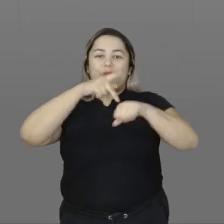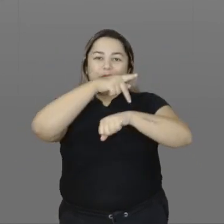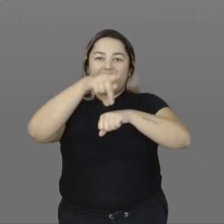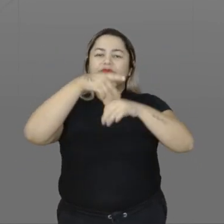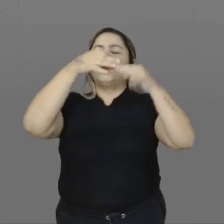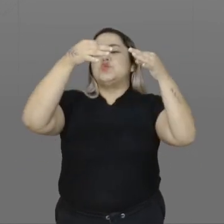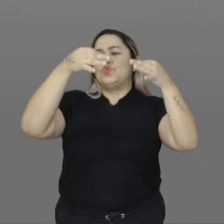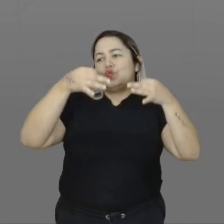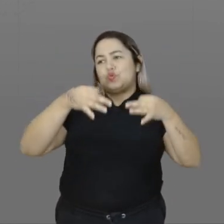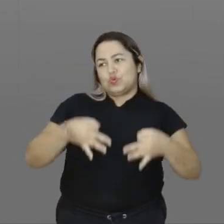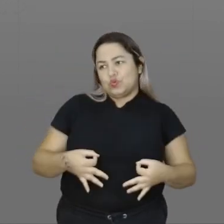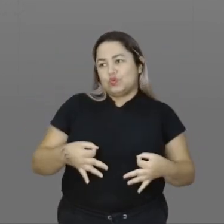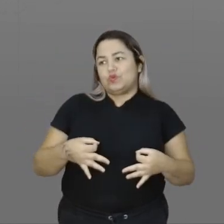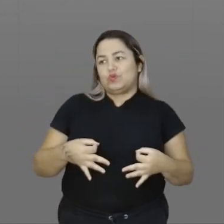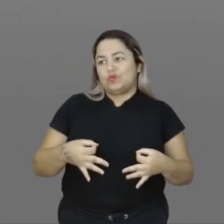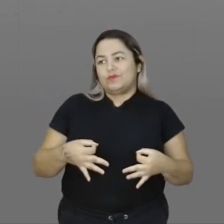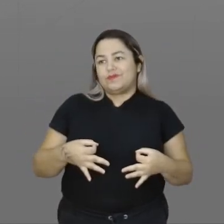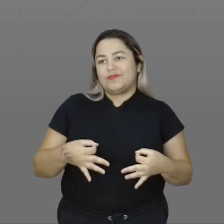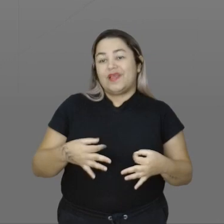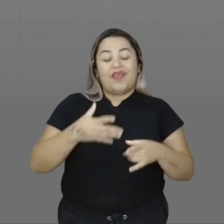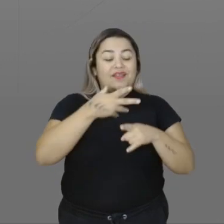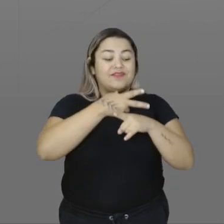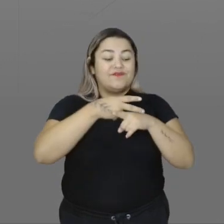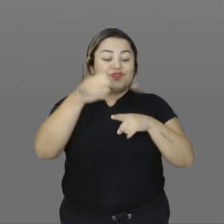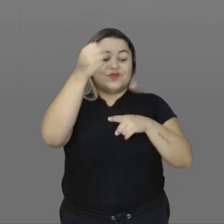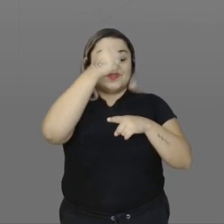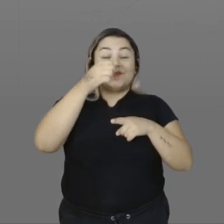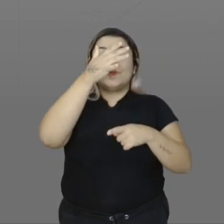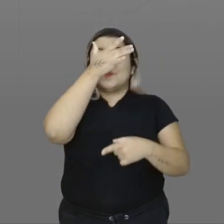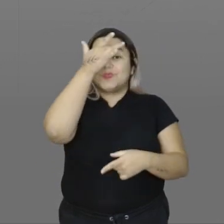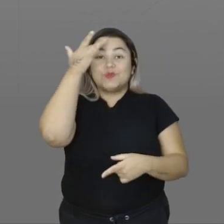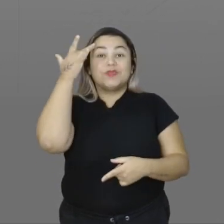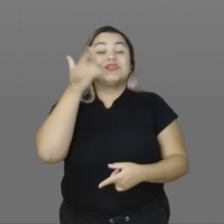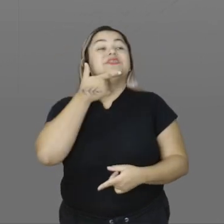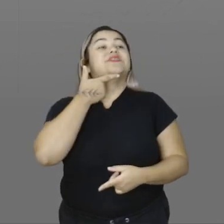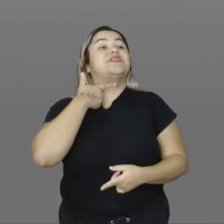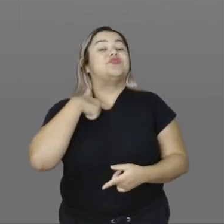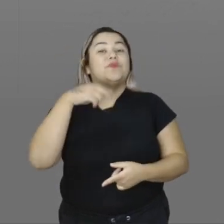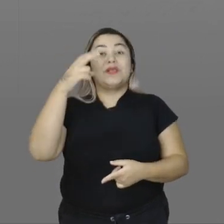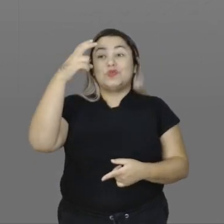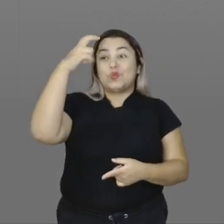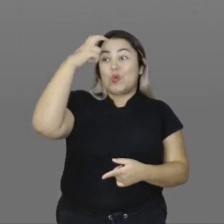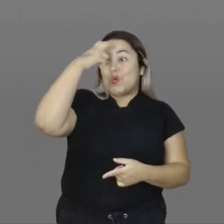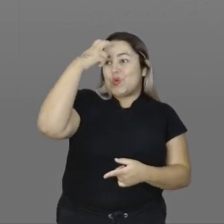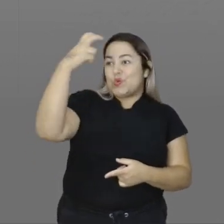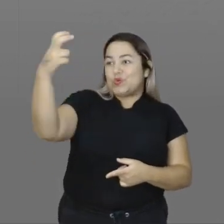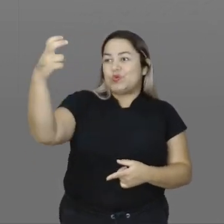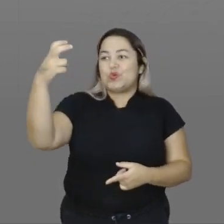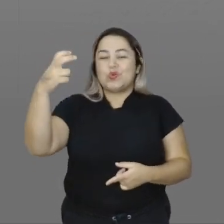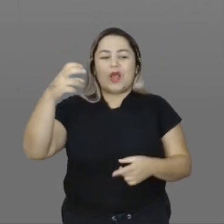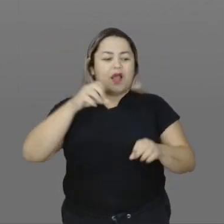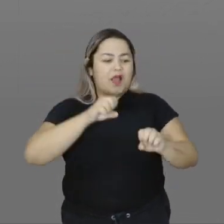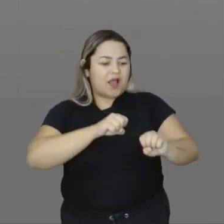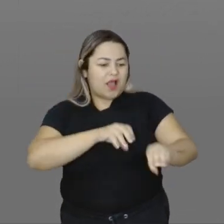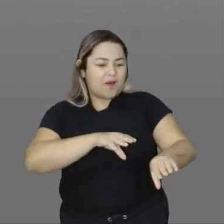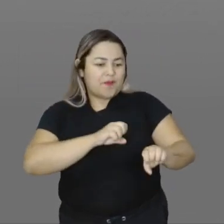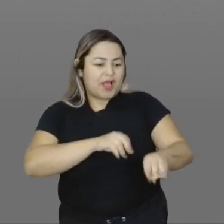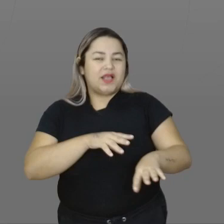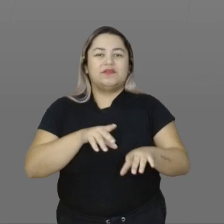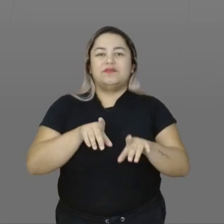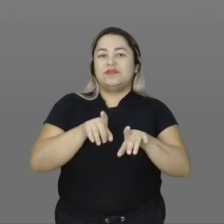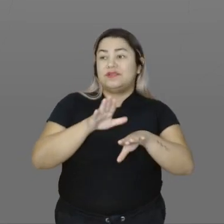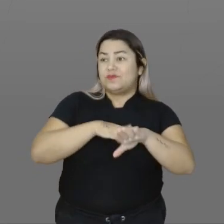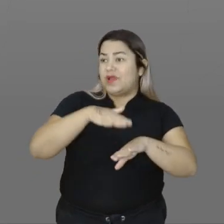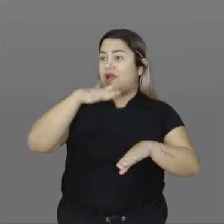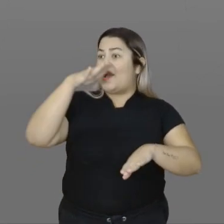justo. Essa foi a vitória das pessoas que querem mais cultura, que querem mais educação, que querem